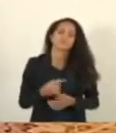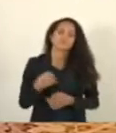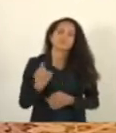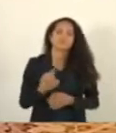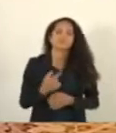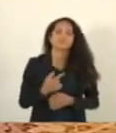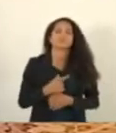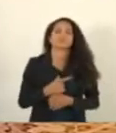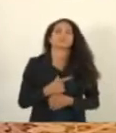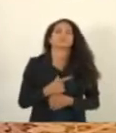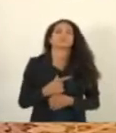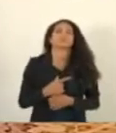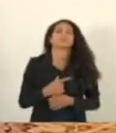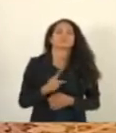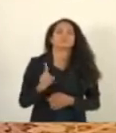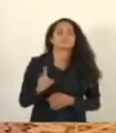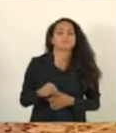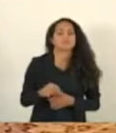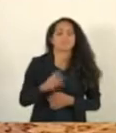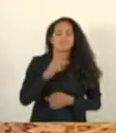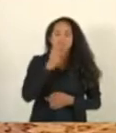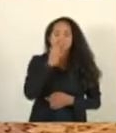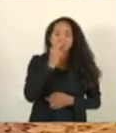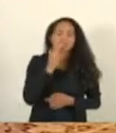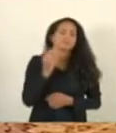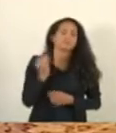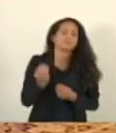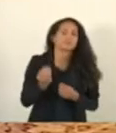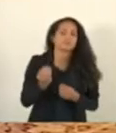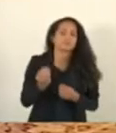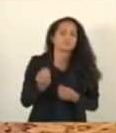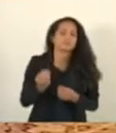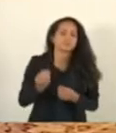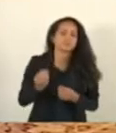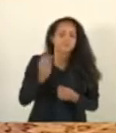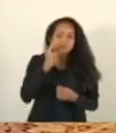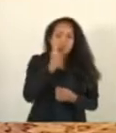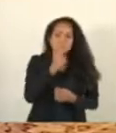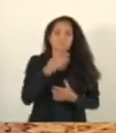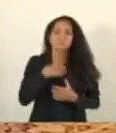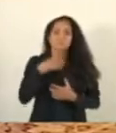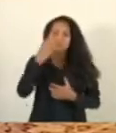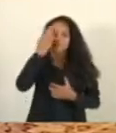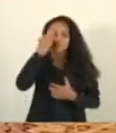nós temos como sinal claro o preconceito.